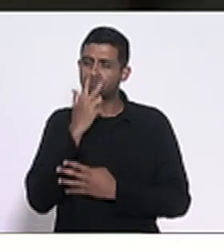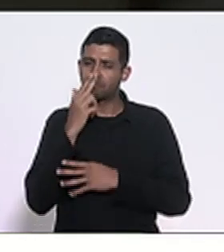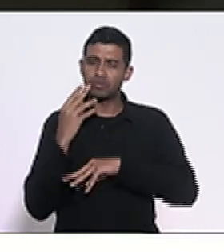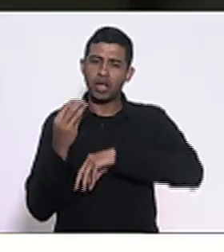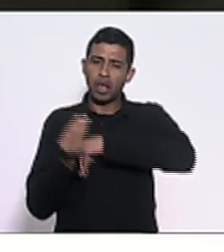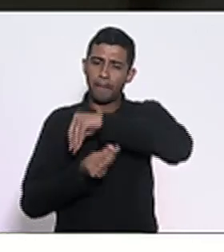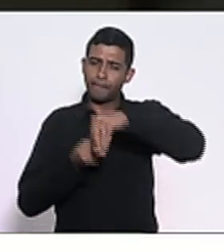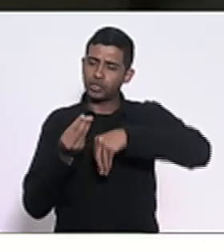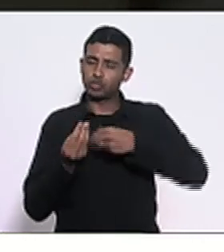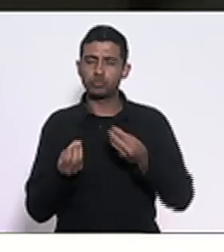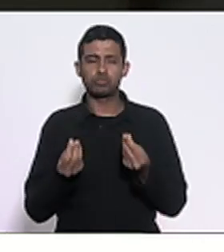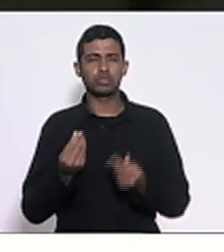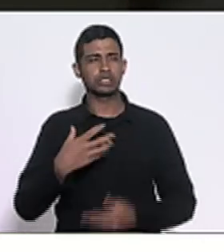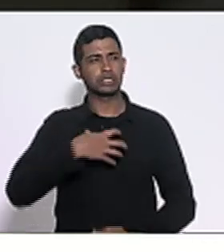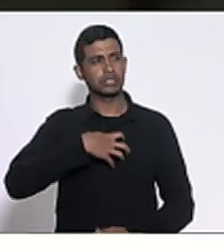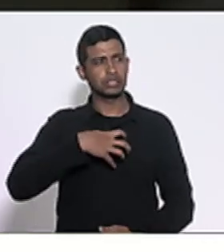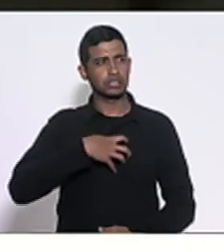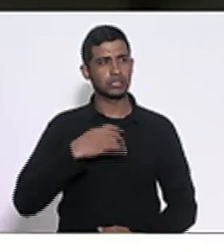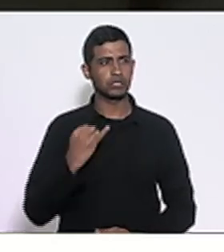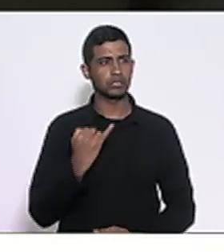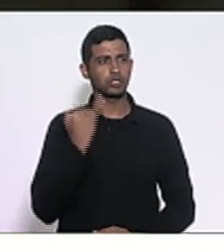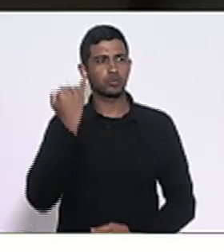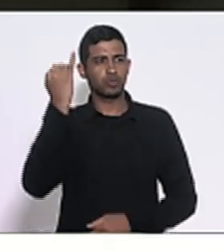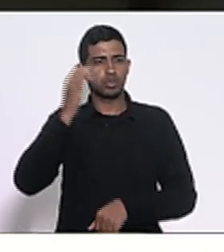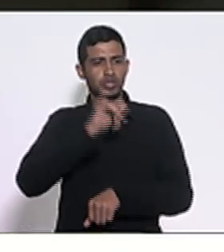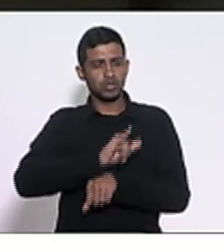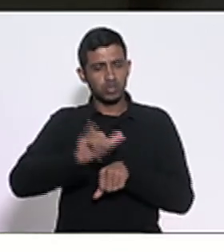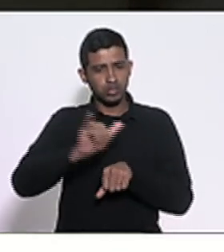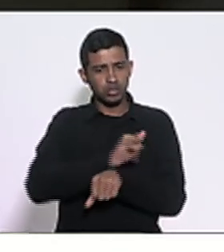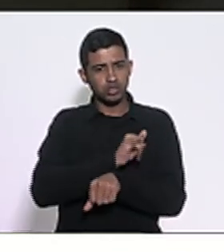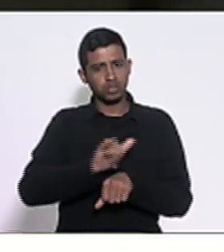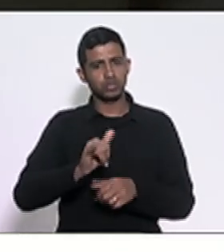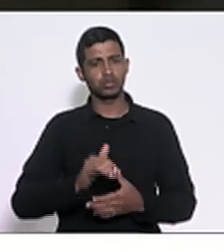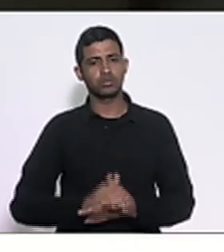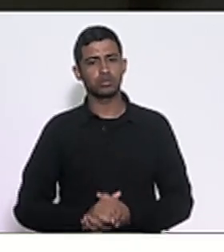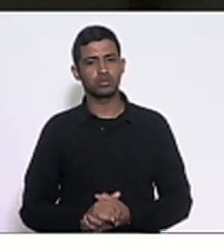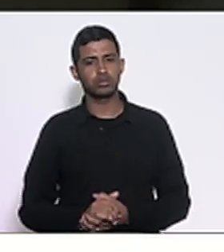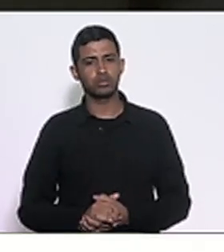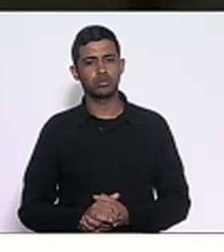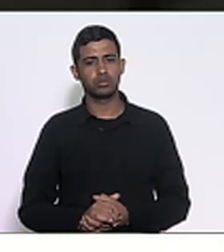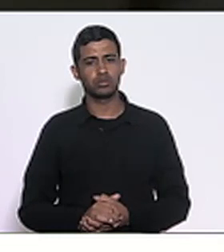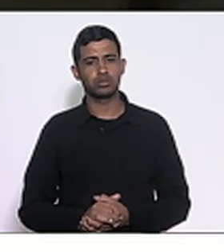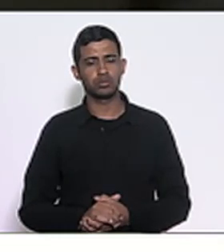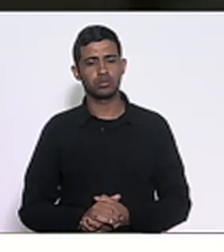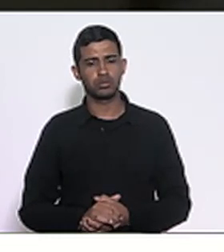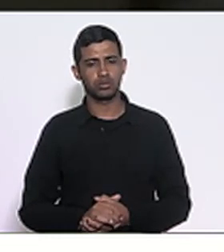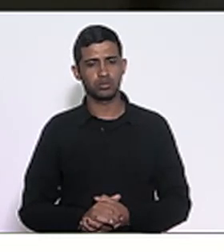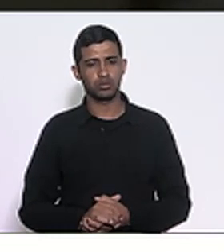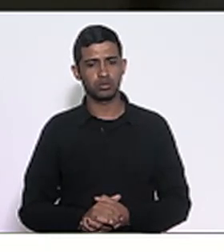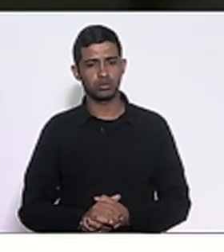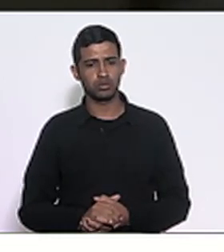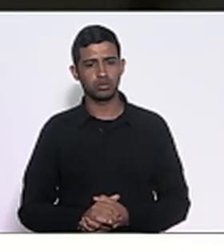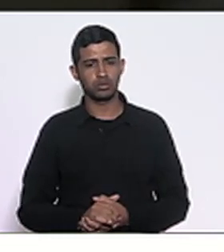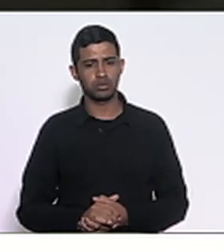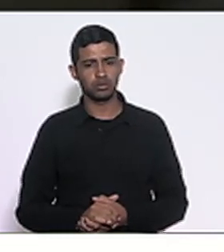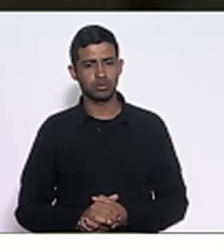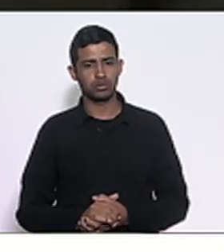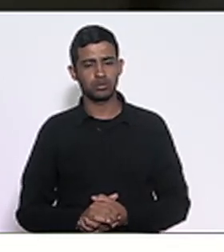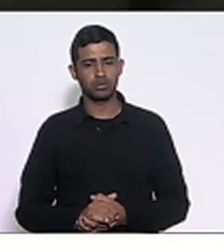de um sentimento de importância estratégica para o governo do Estado e um sentimento de uma